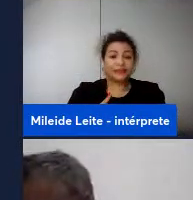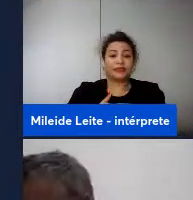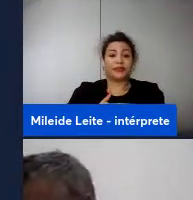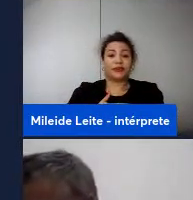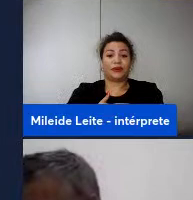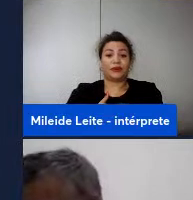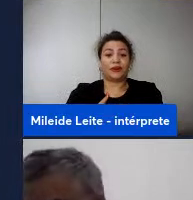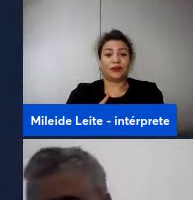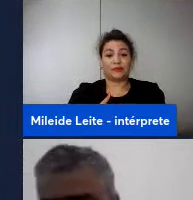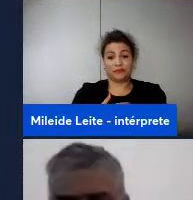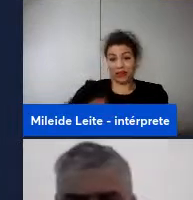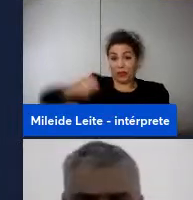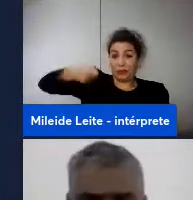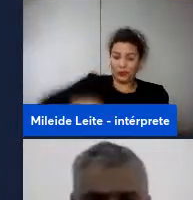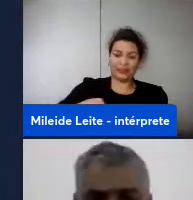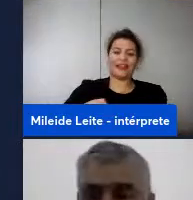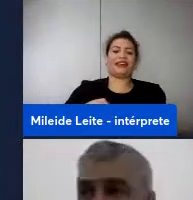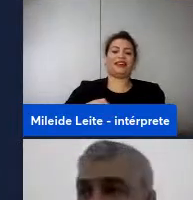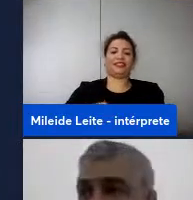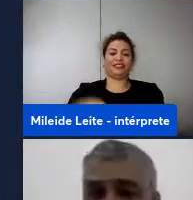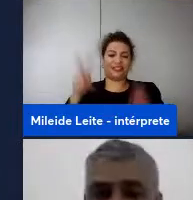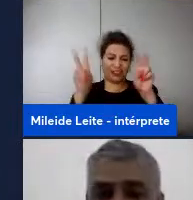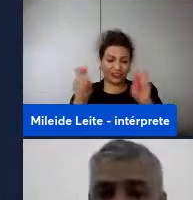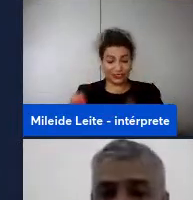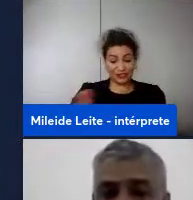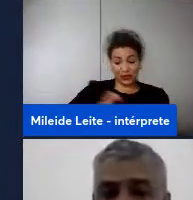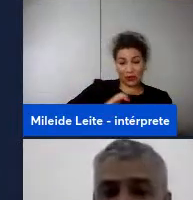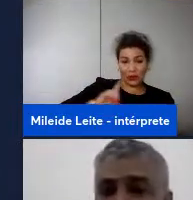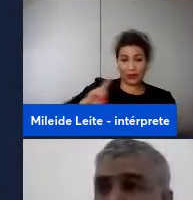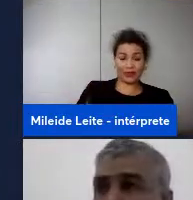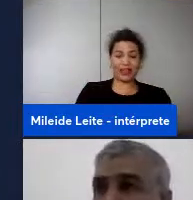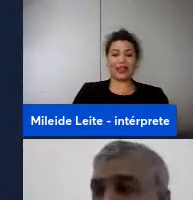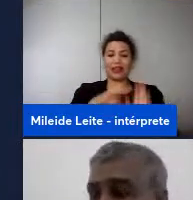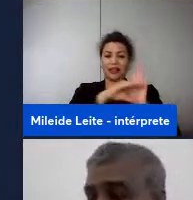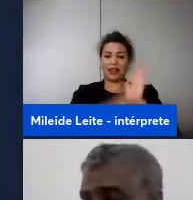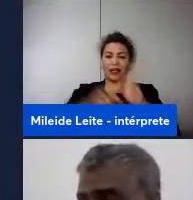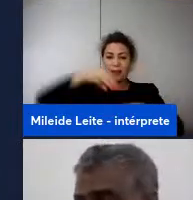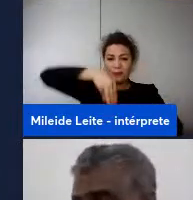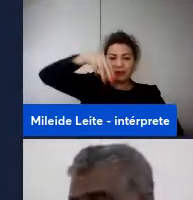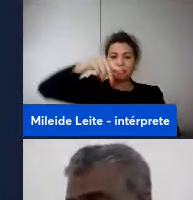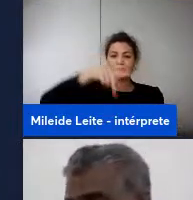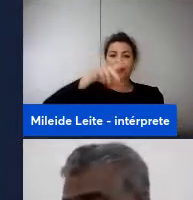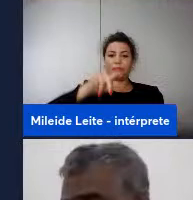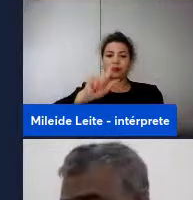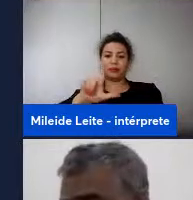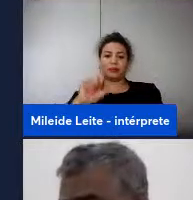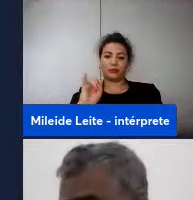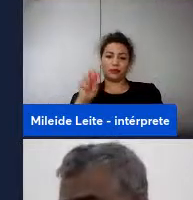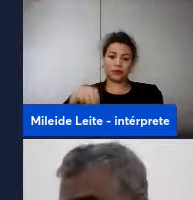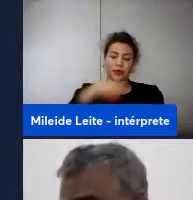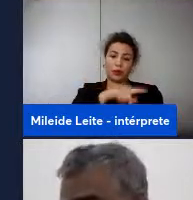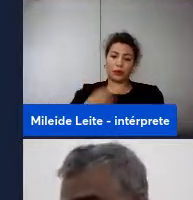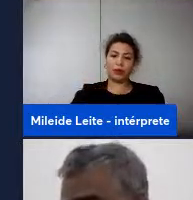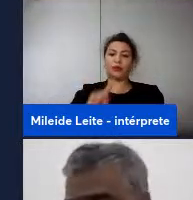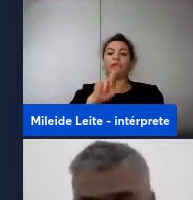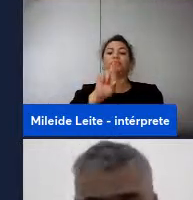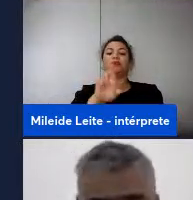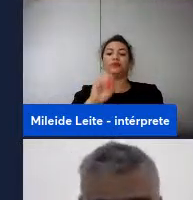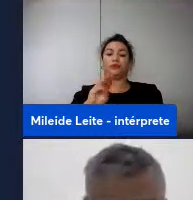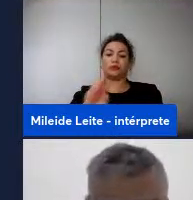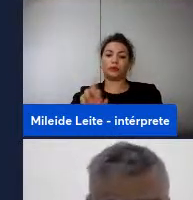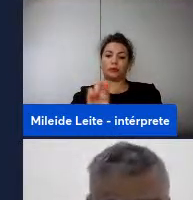a minha autoridade, digamos assim, que coordena o PPGLIN, e o professor Robério, o pró-reitor de pesquisa